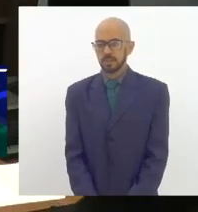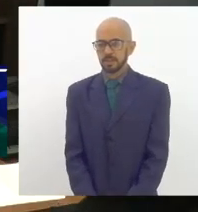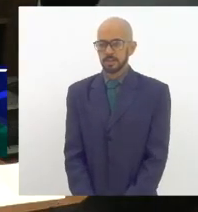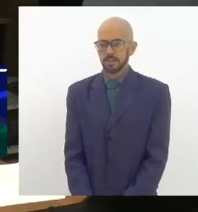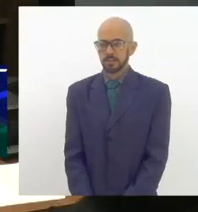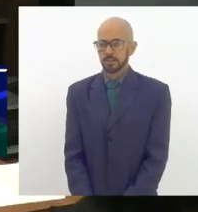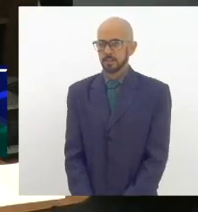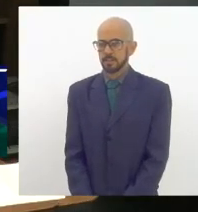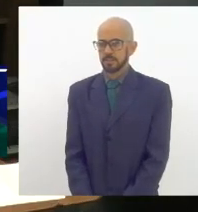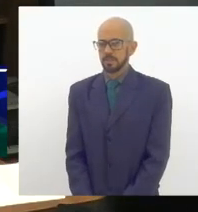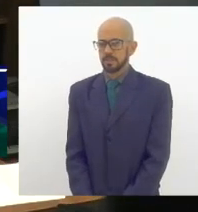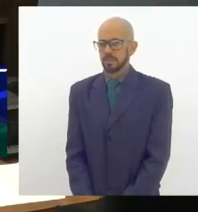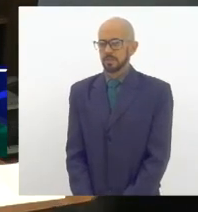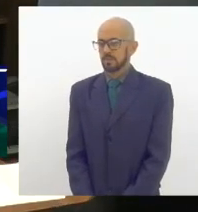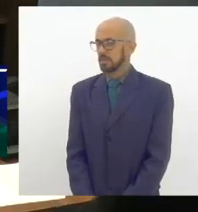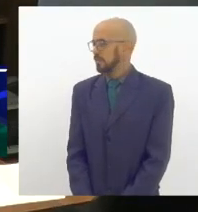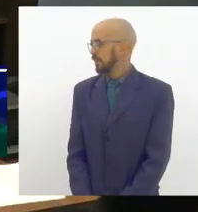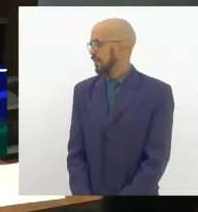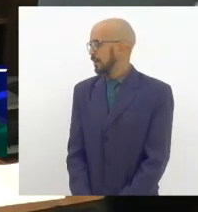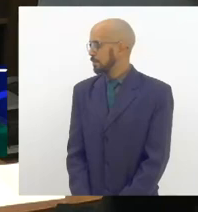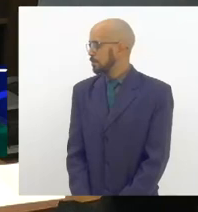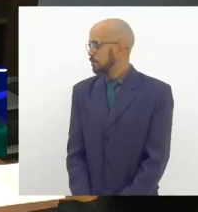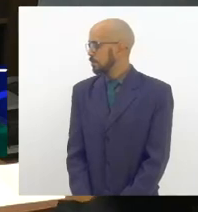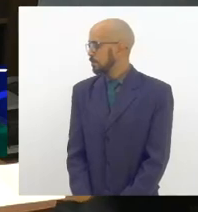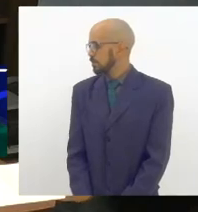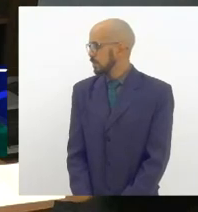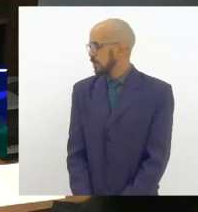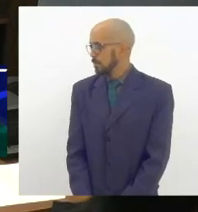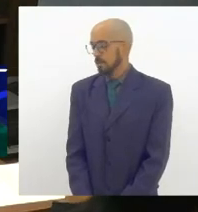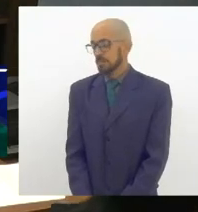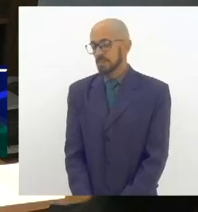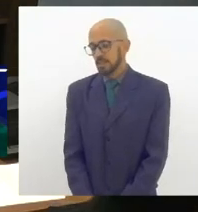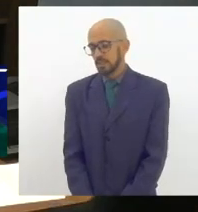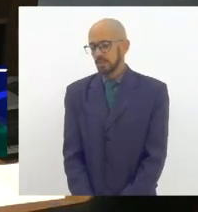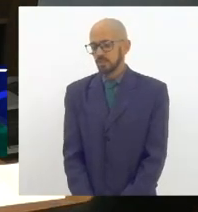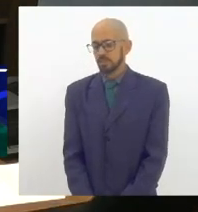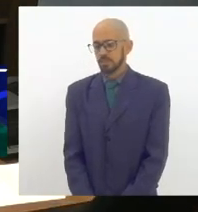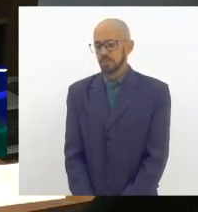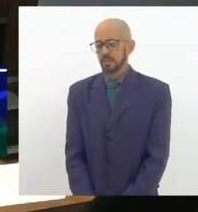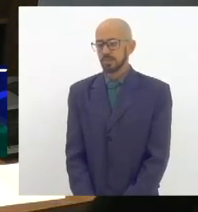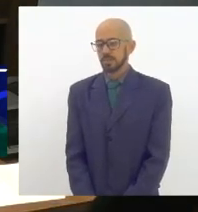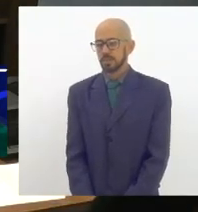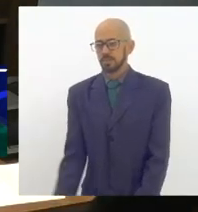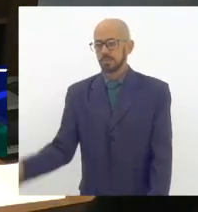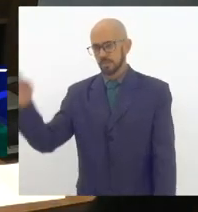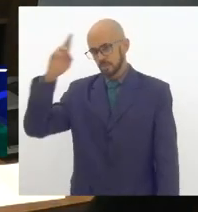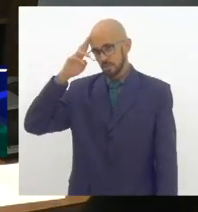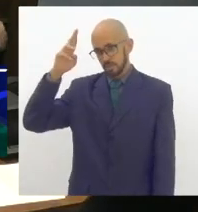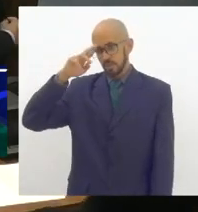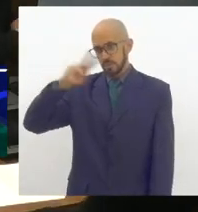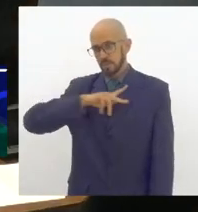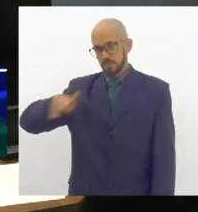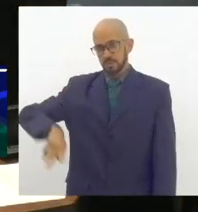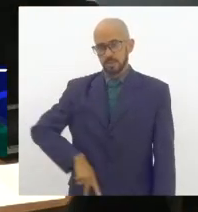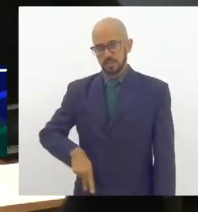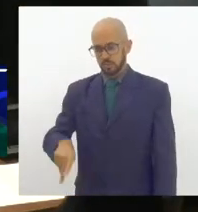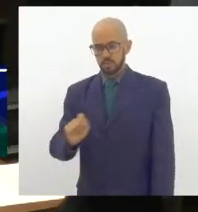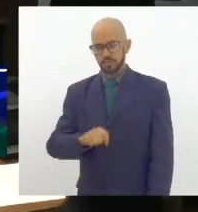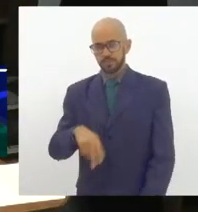E aí E aí o seu presente